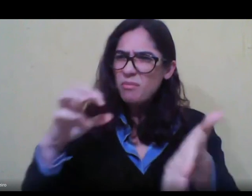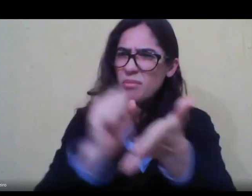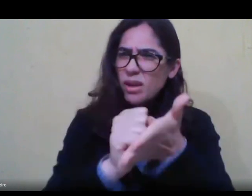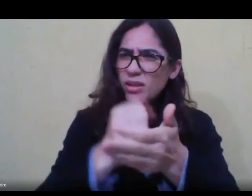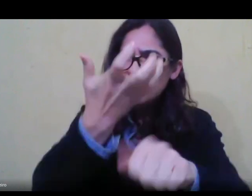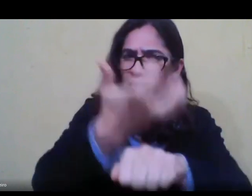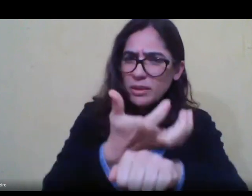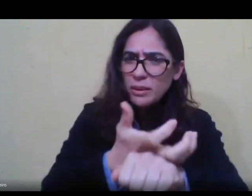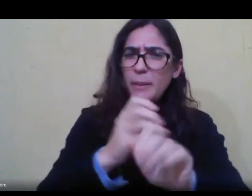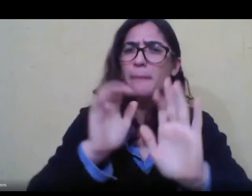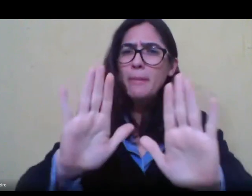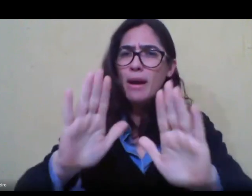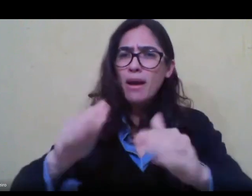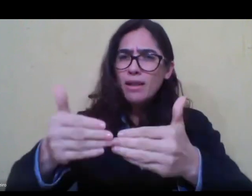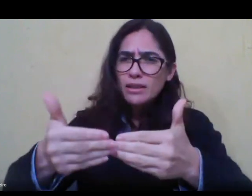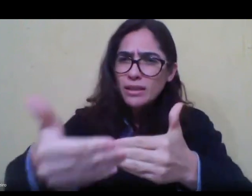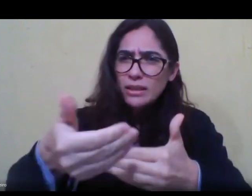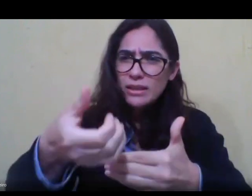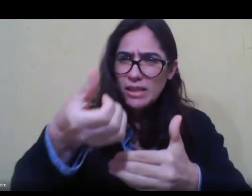Isso é possível?